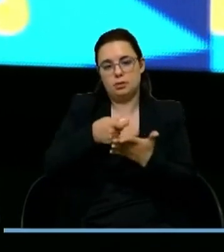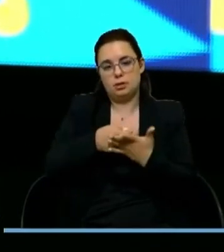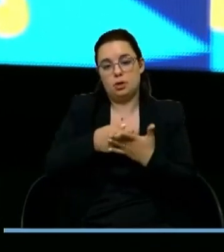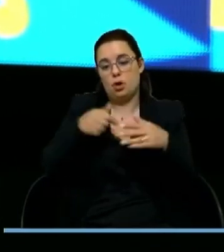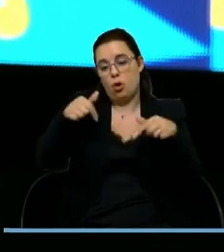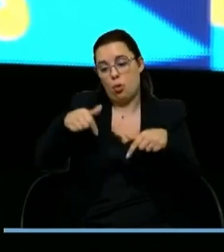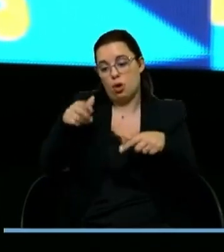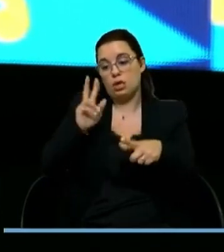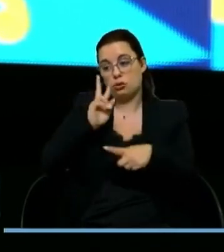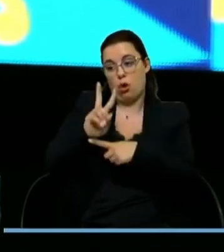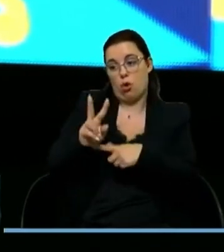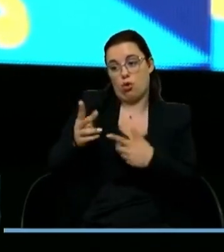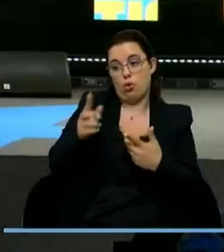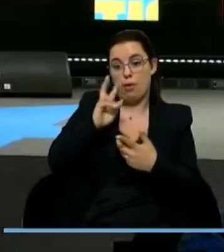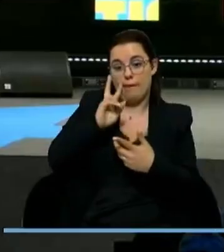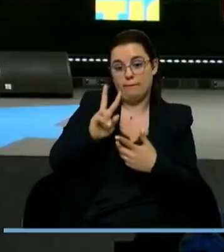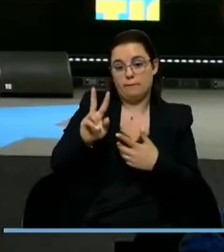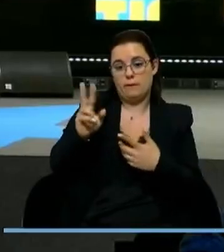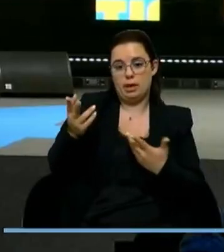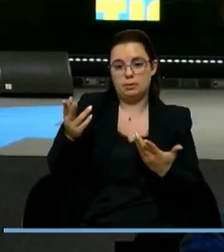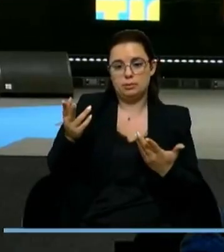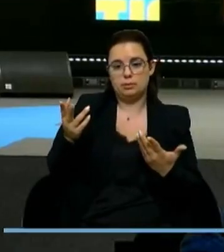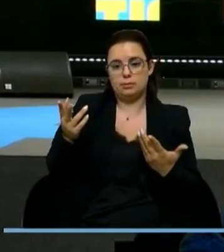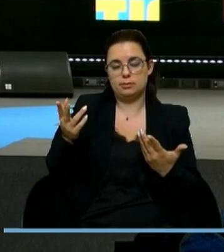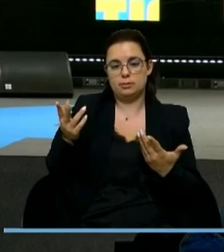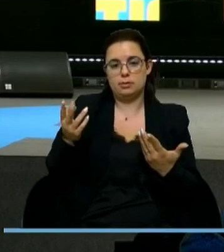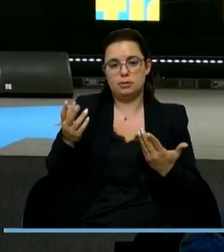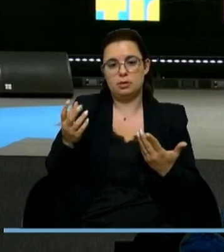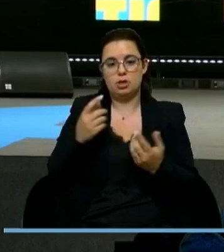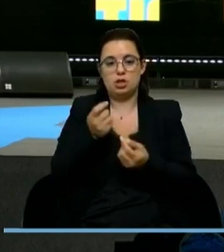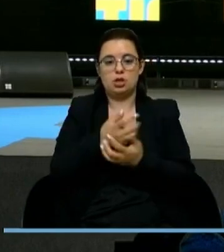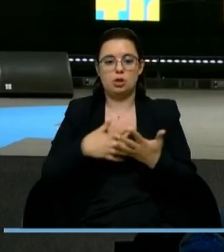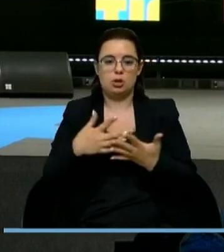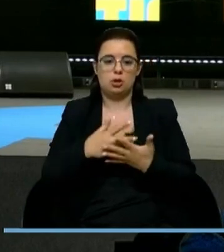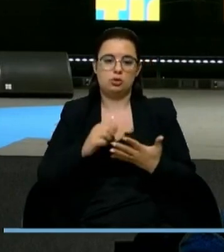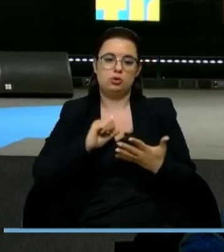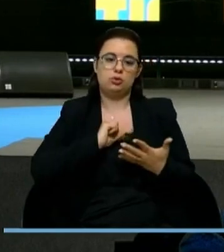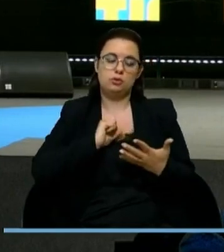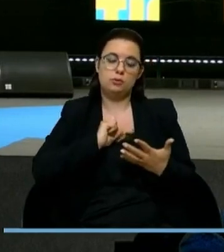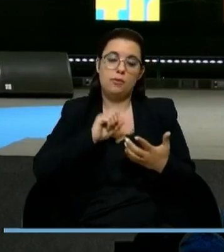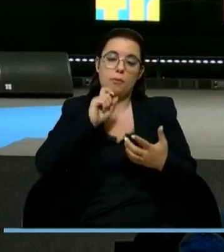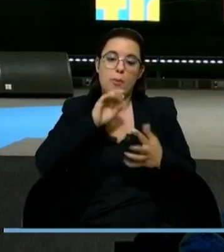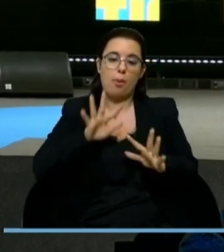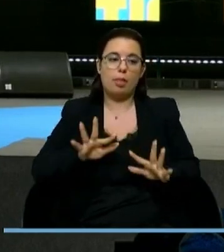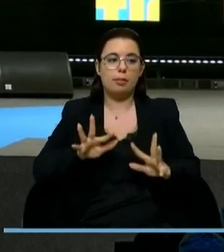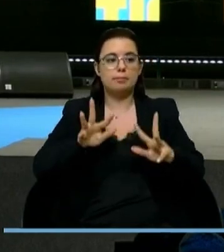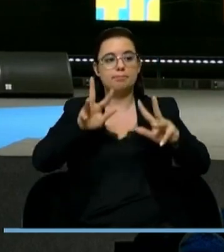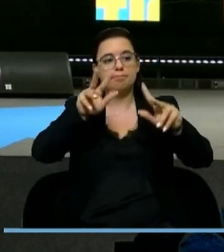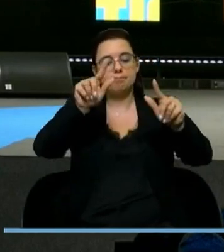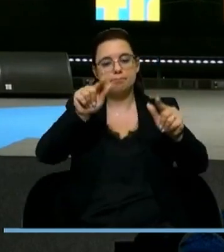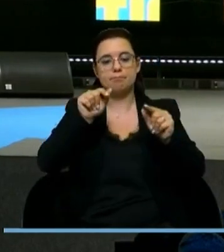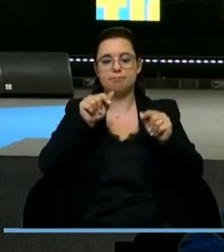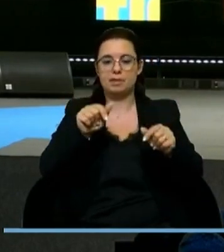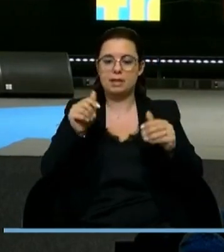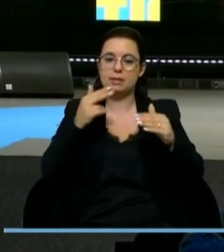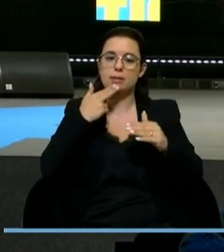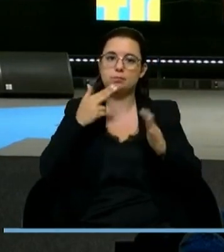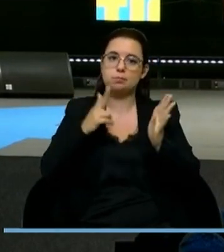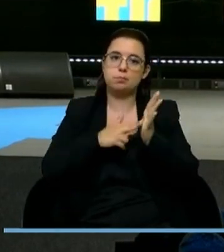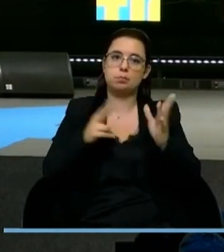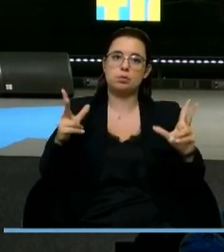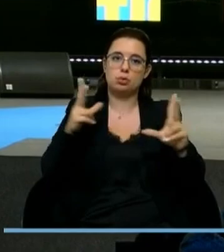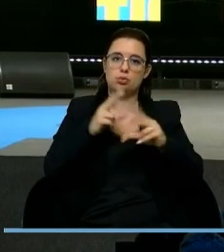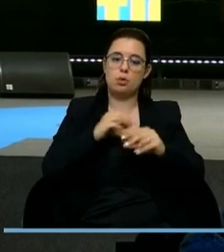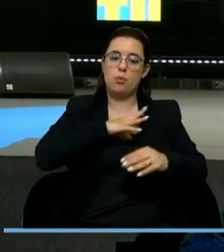momento estão a olhar e estão a ver como é que os seus negócios podem evoluir para esta nova realidade, para este